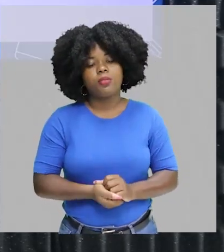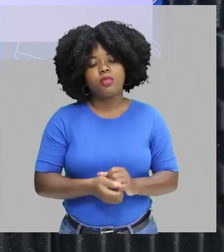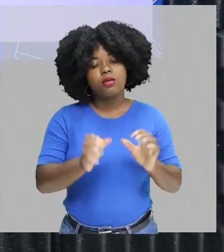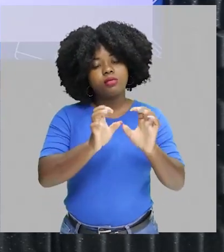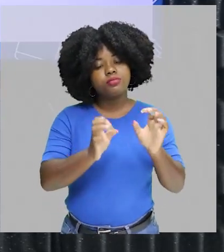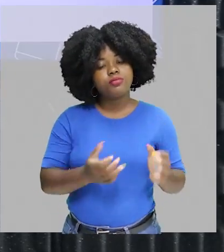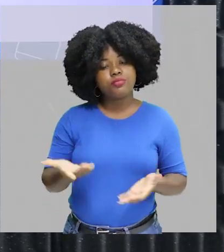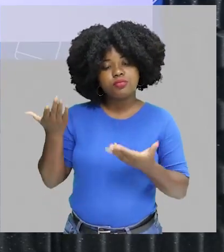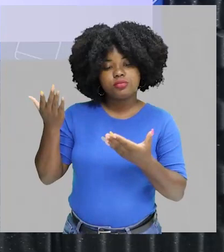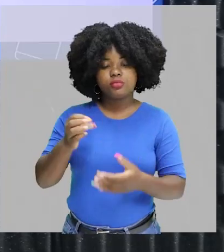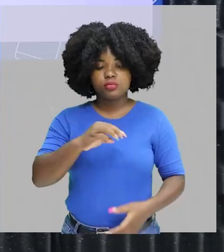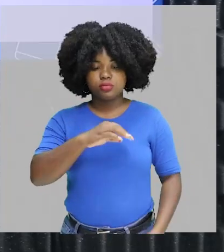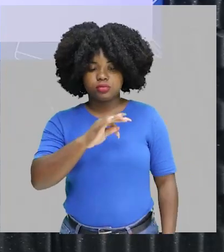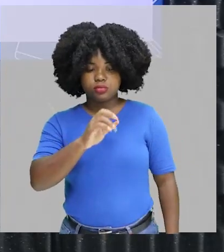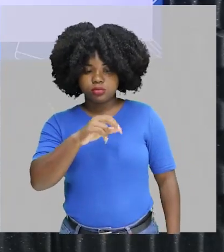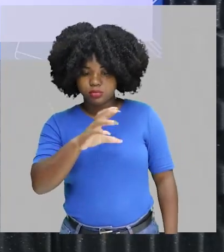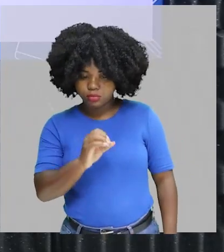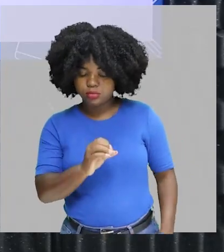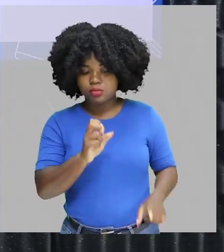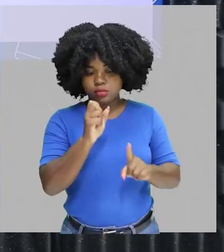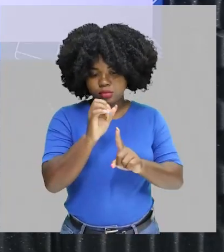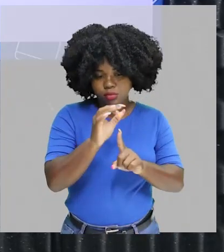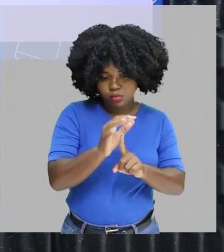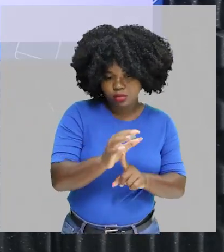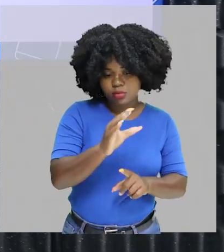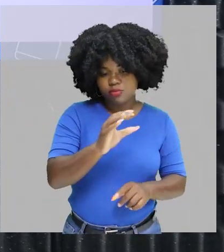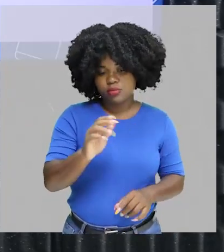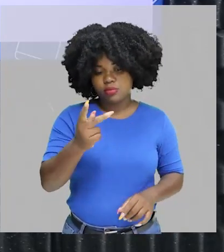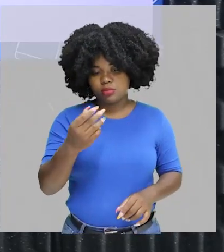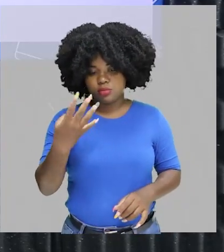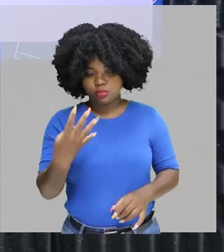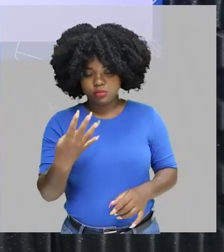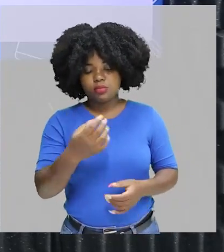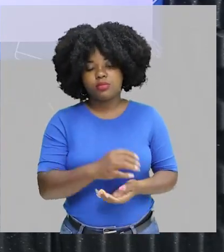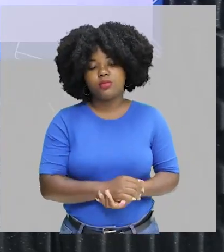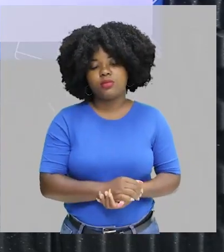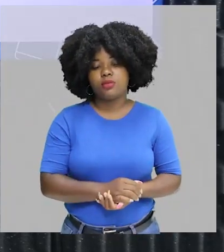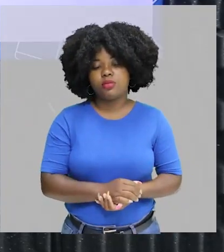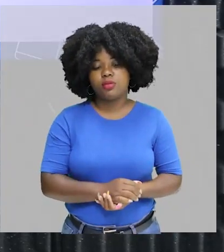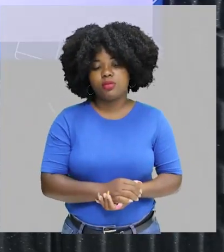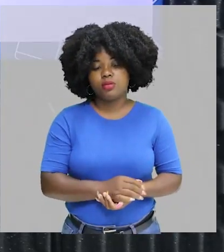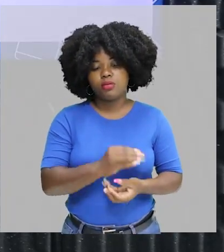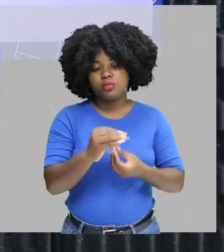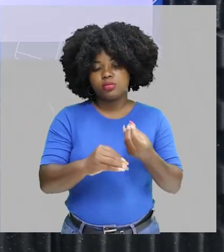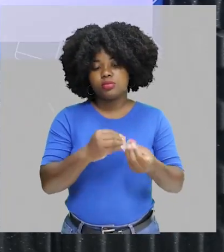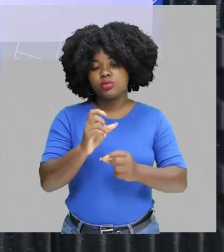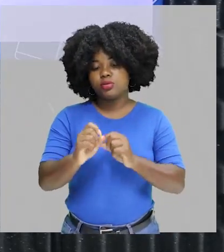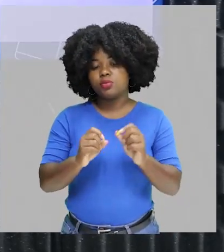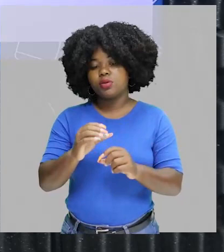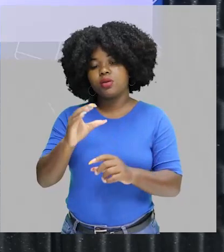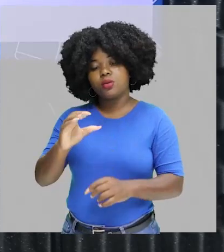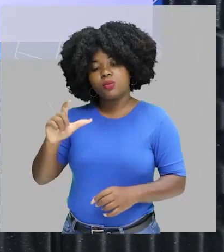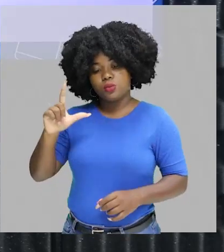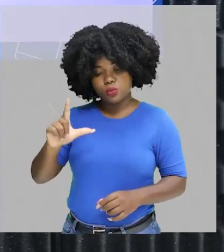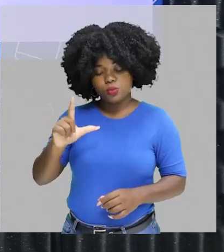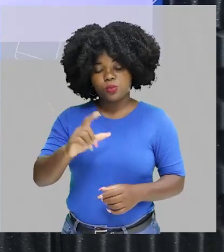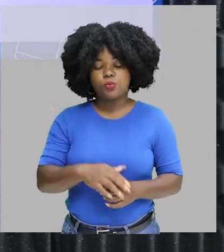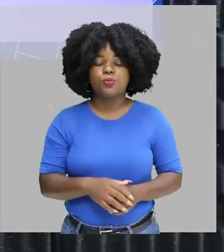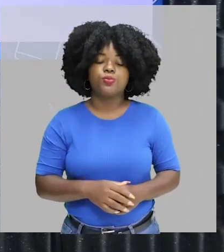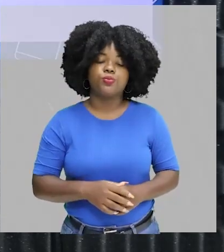ó, nós temos o metano, o gás metano, CH4, ele vai estar reagindo com o cloro, o gás